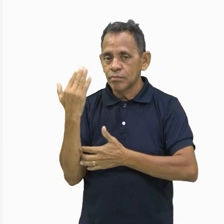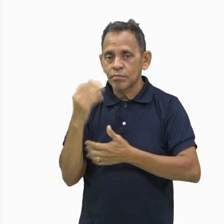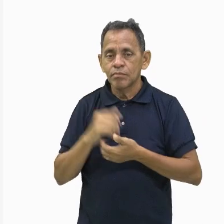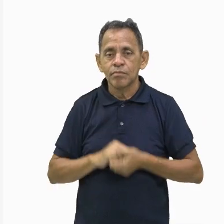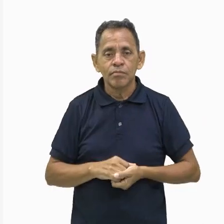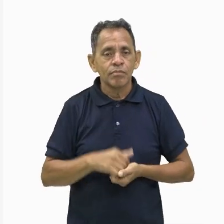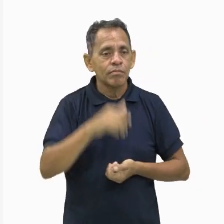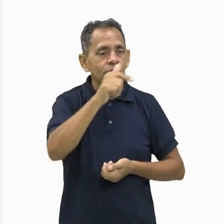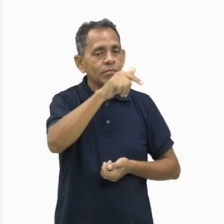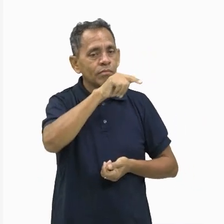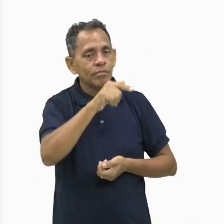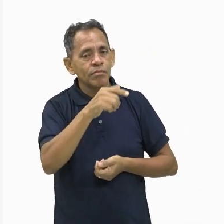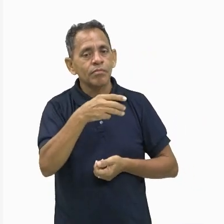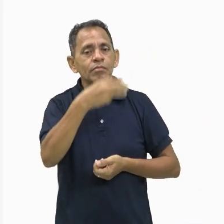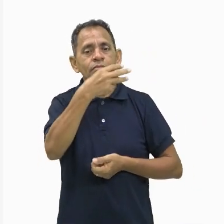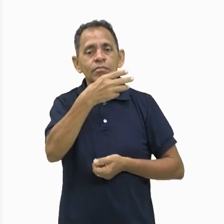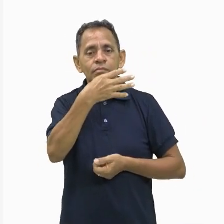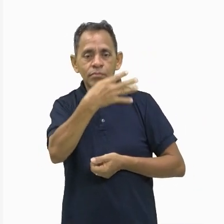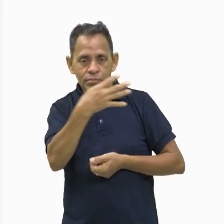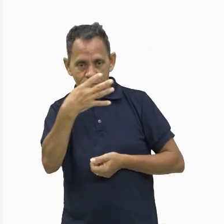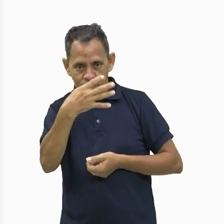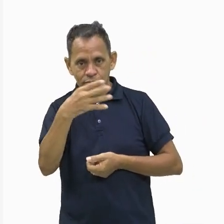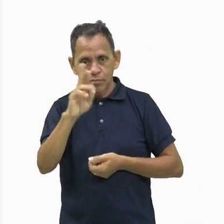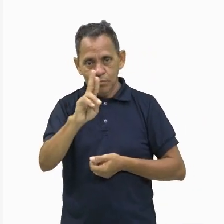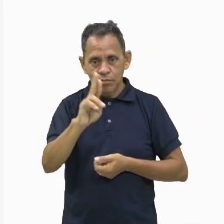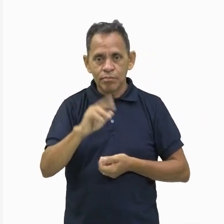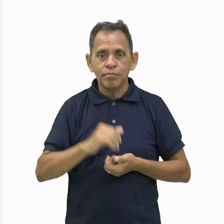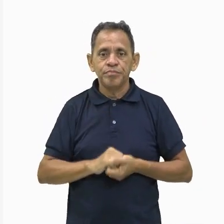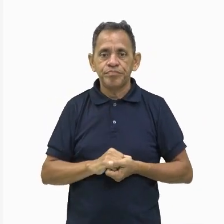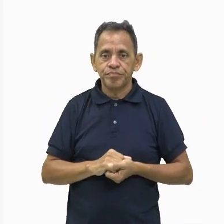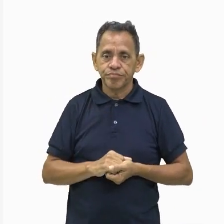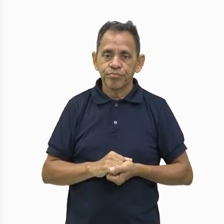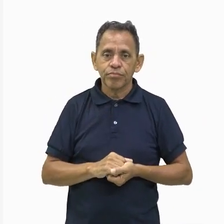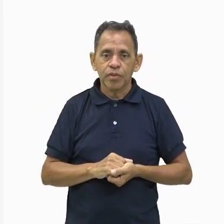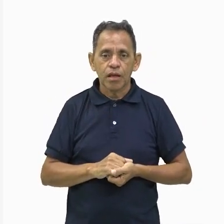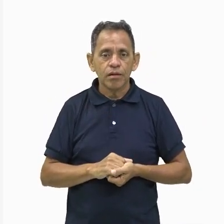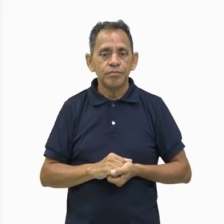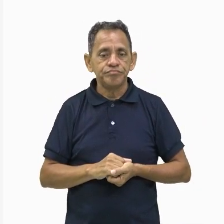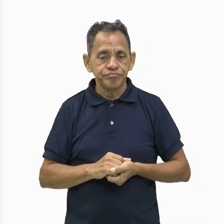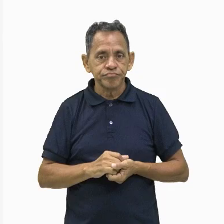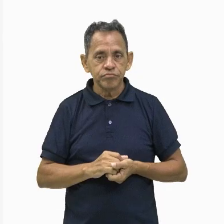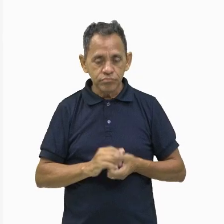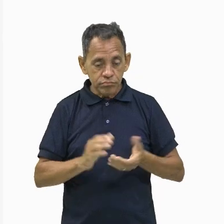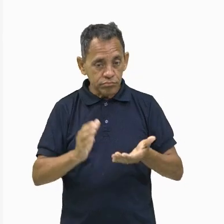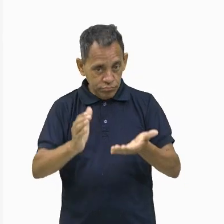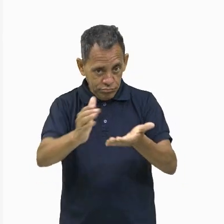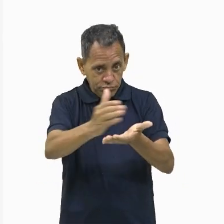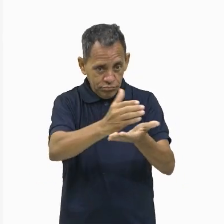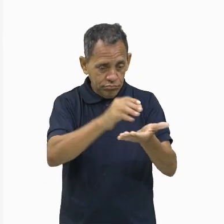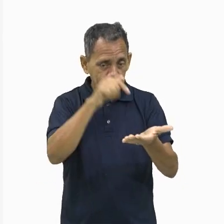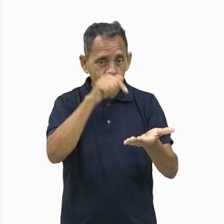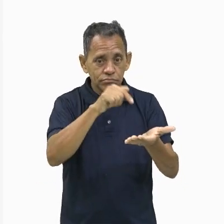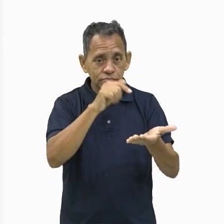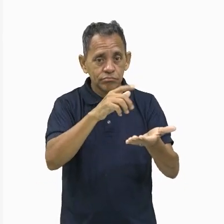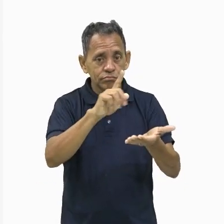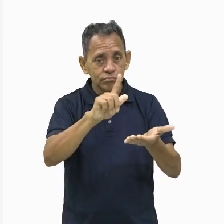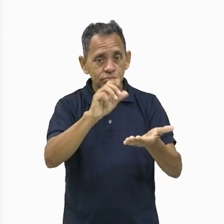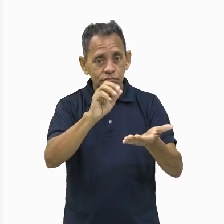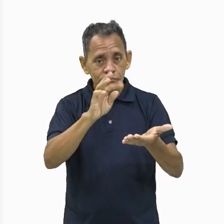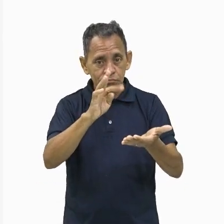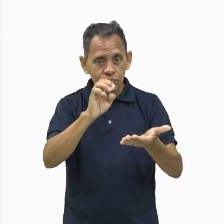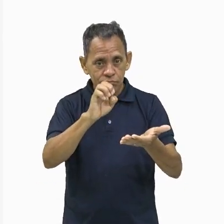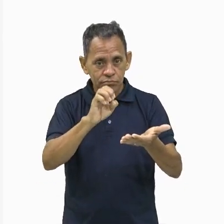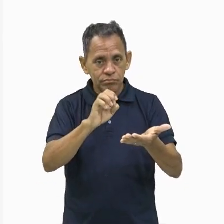7.344 reais. Esse aqui é o valor que passou a custar o lote de Guaraná após ter sofrido um desconto